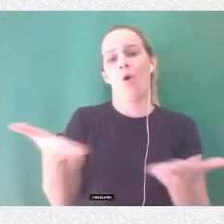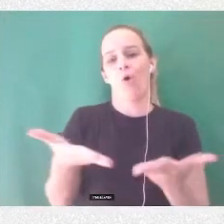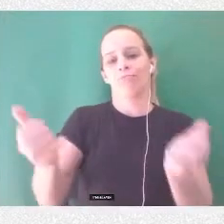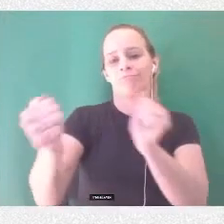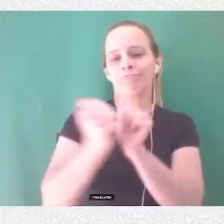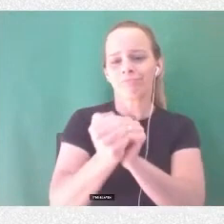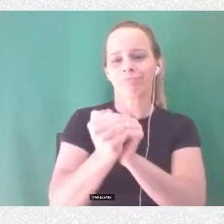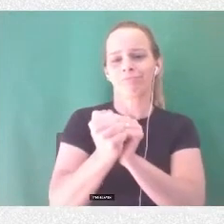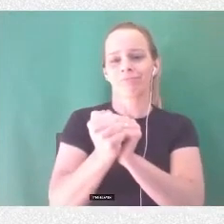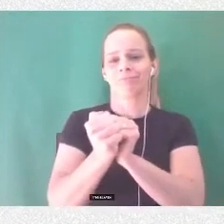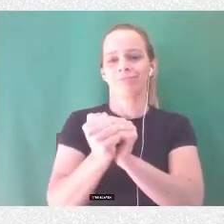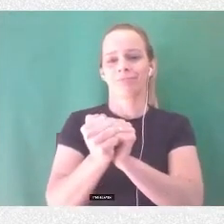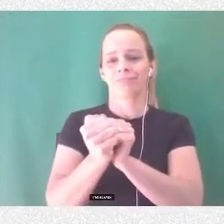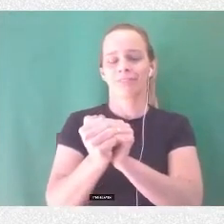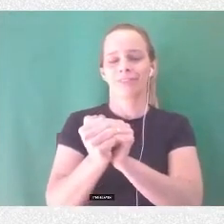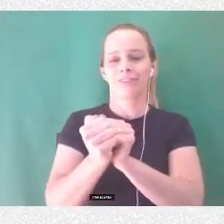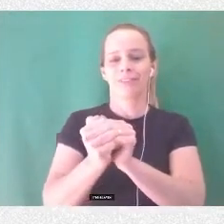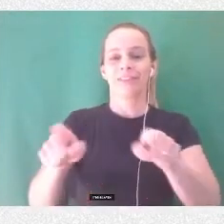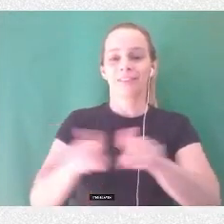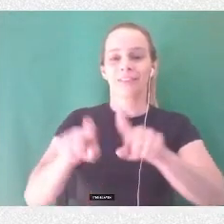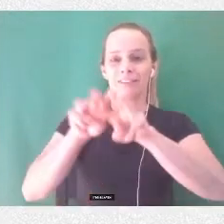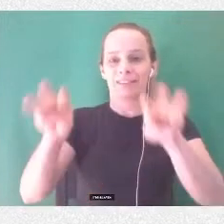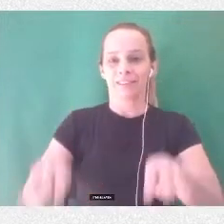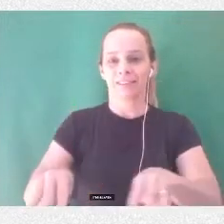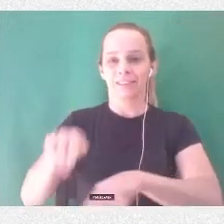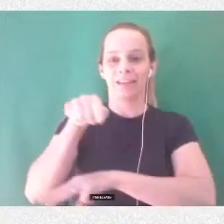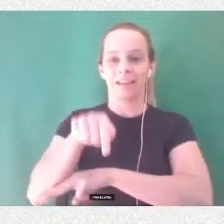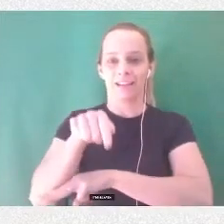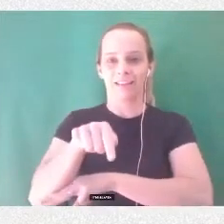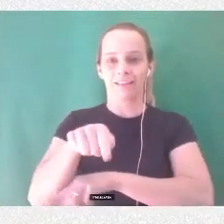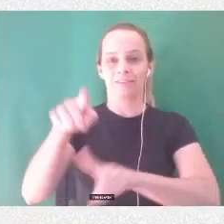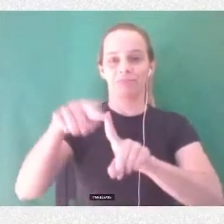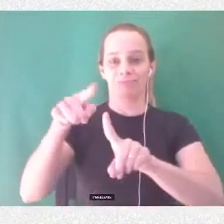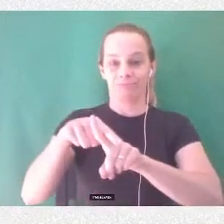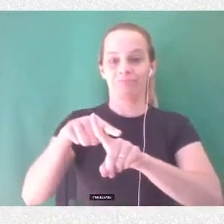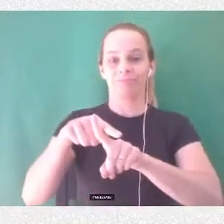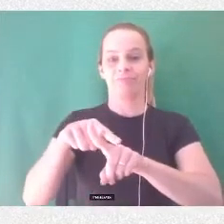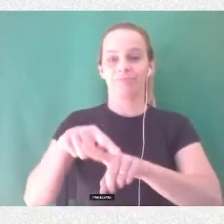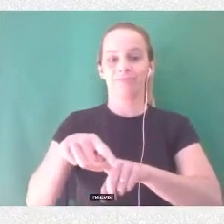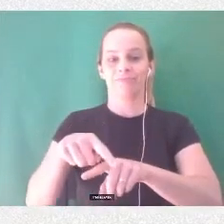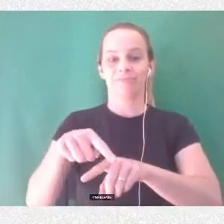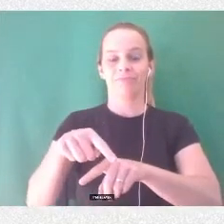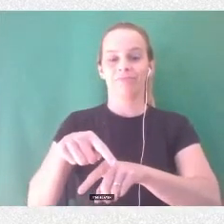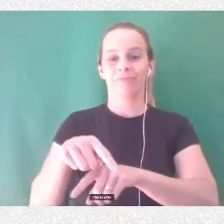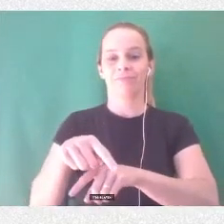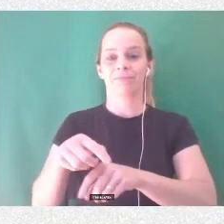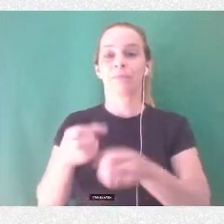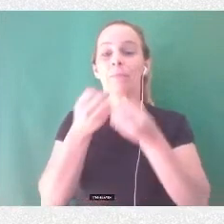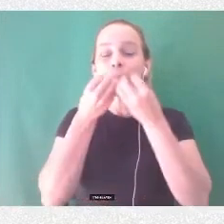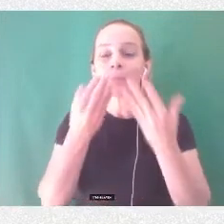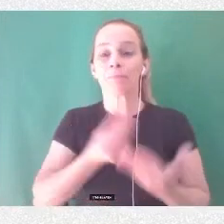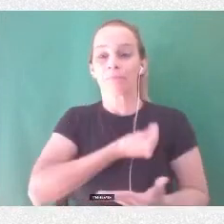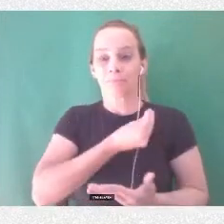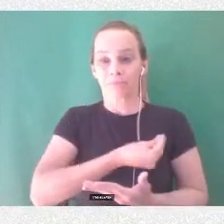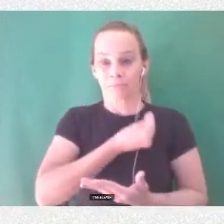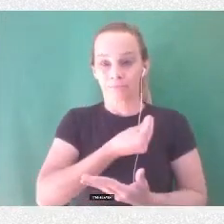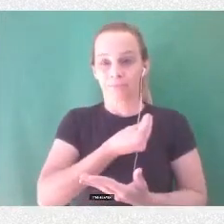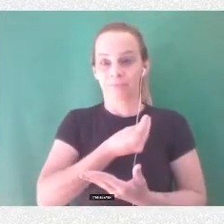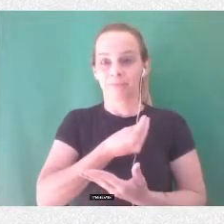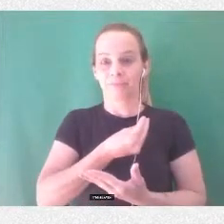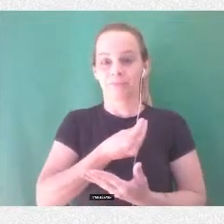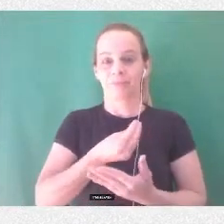no campus da Universidade Federal de Toledo. Viva a ciência, viva a vida, e que a